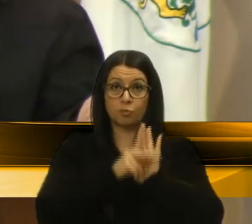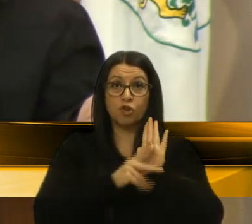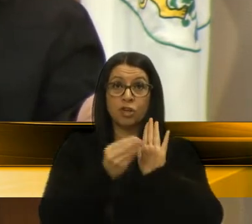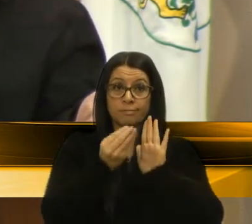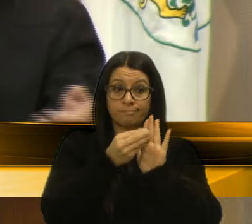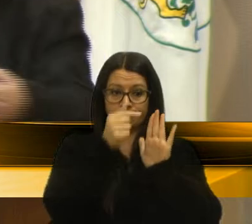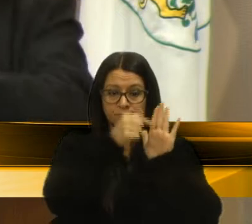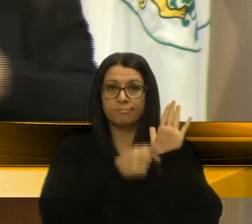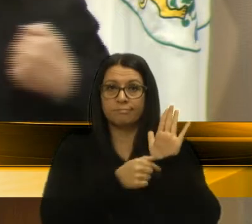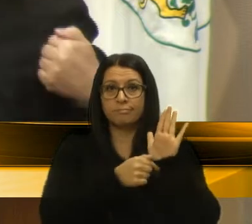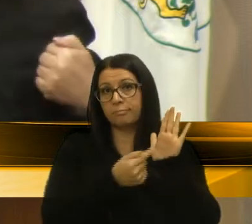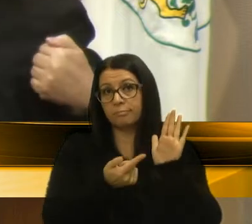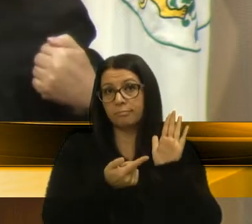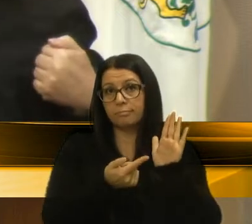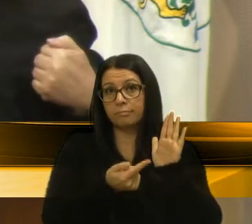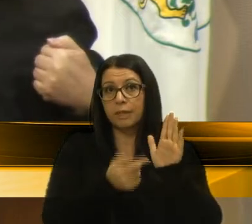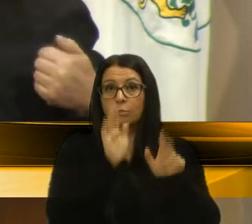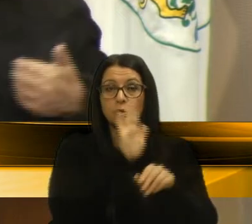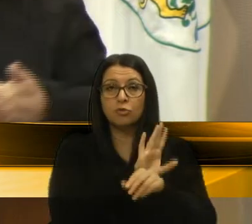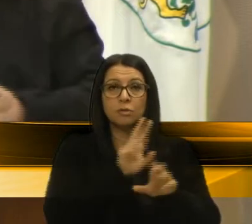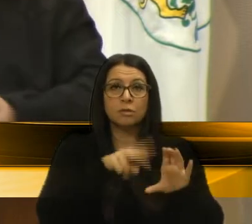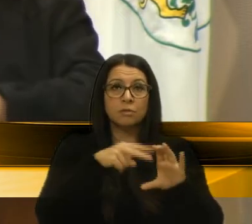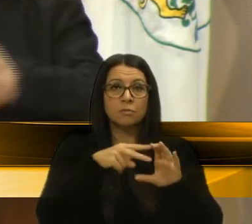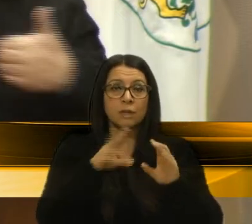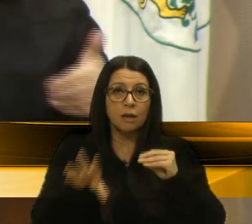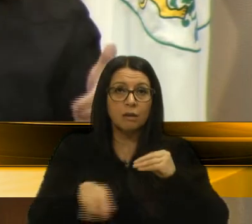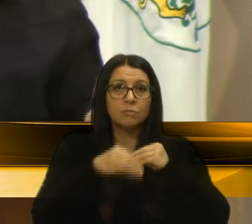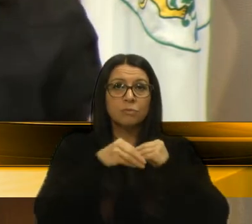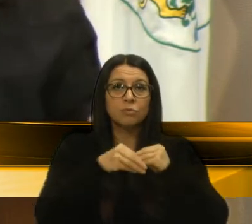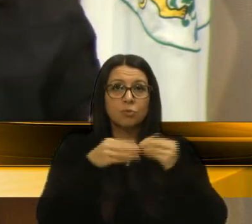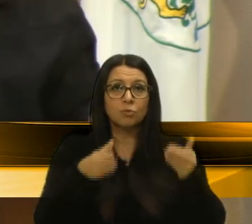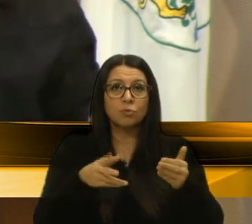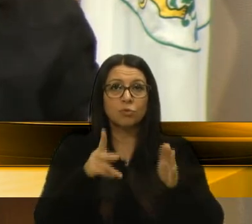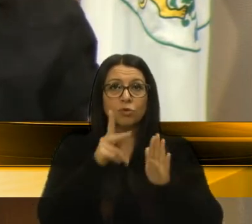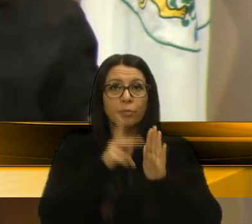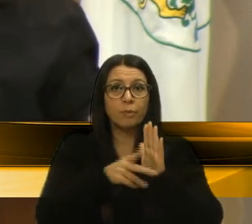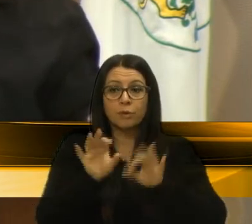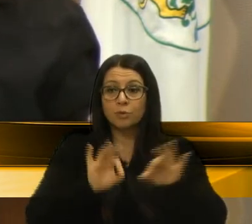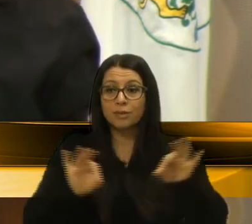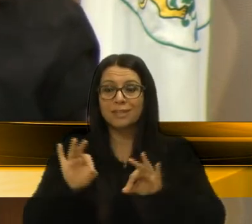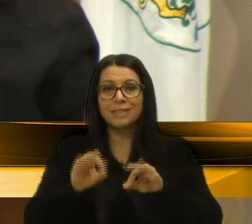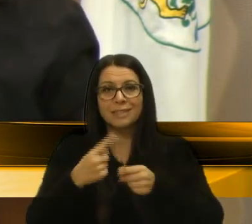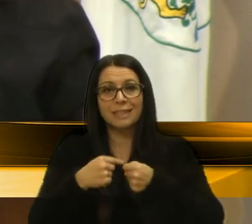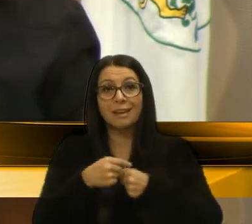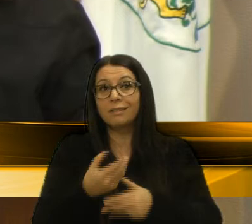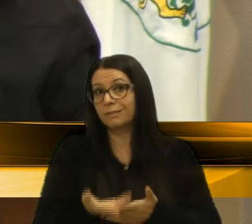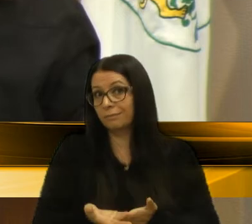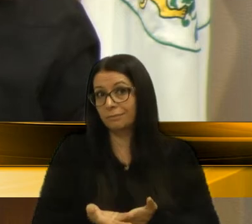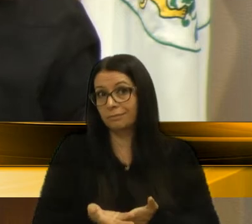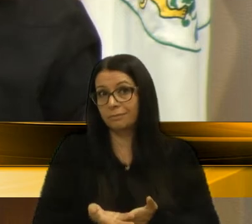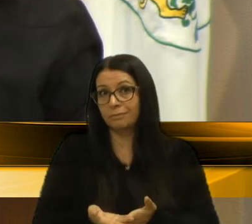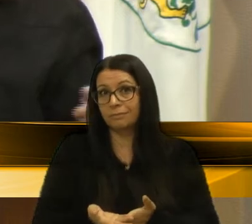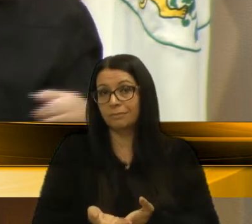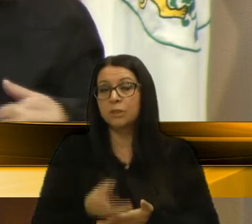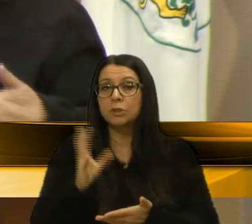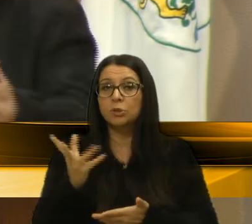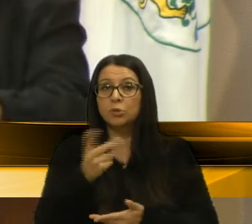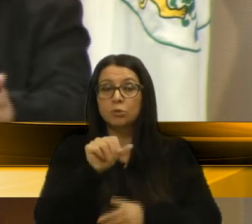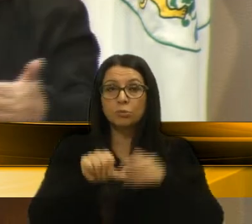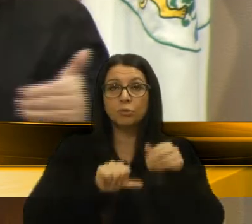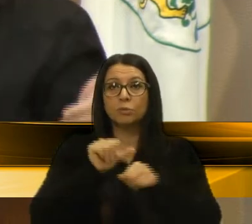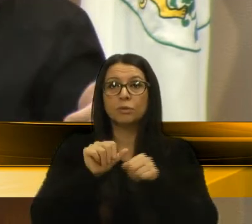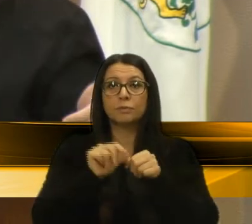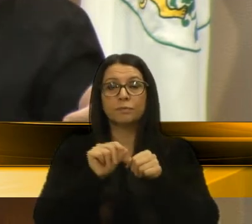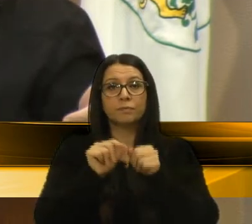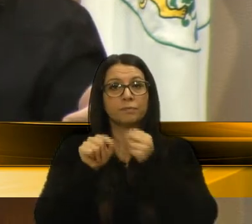lá é uma contribuição do Executivo agregada ao atual plano diretor, né? As modificações que foram